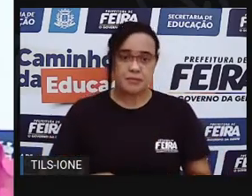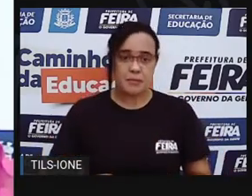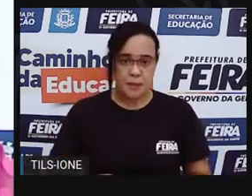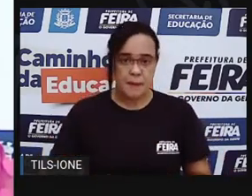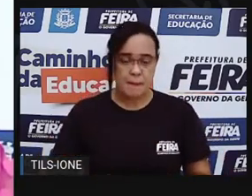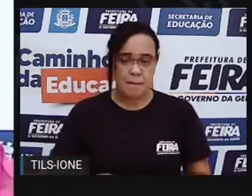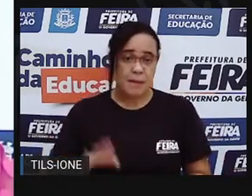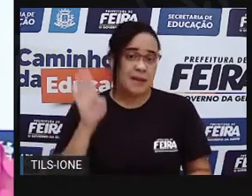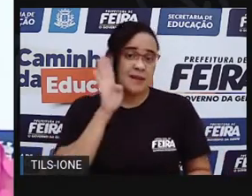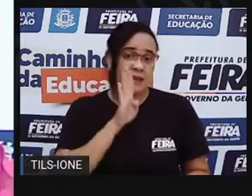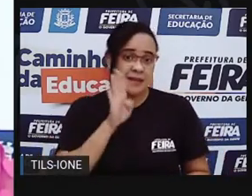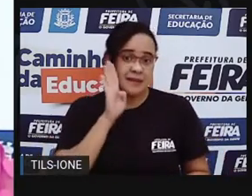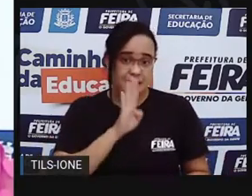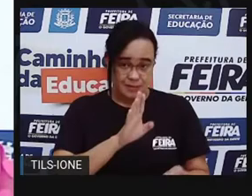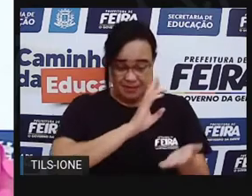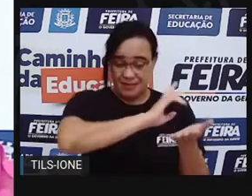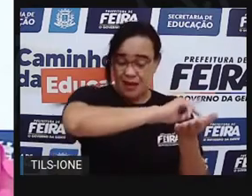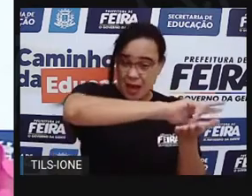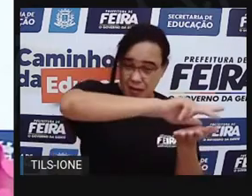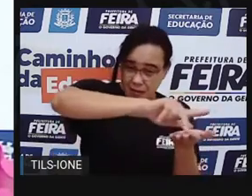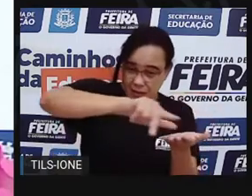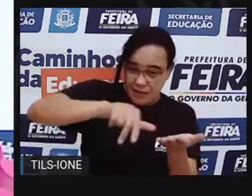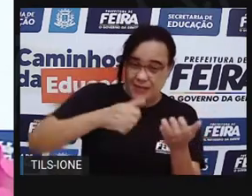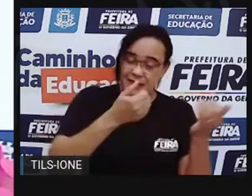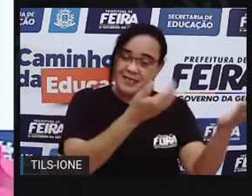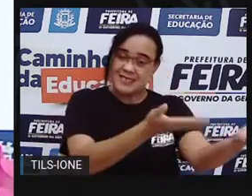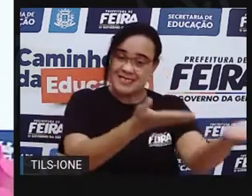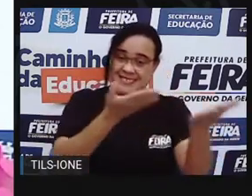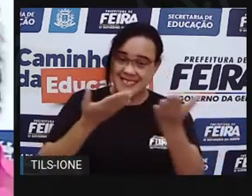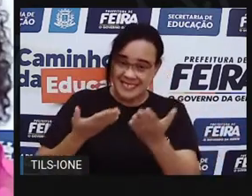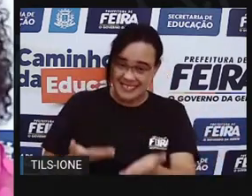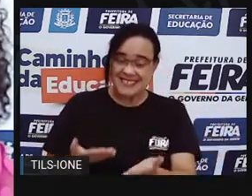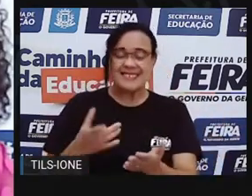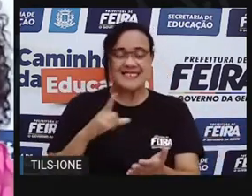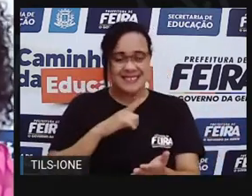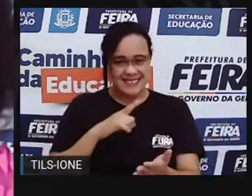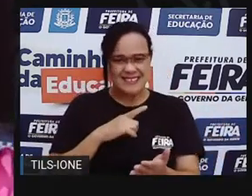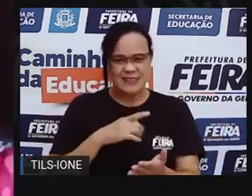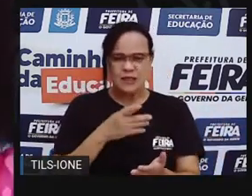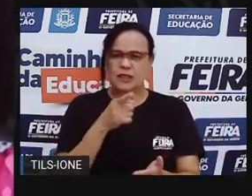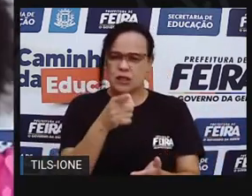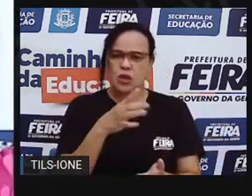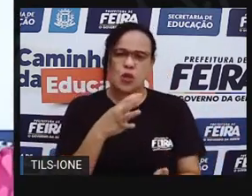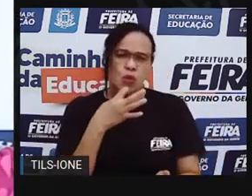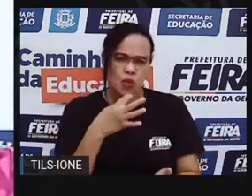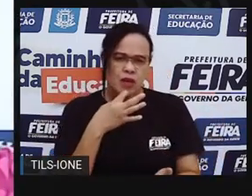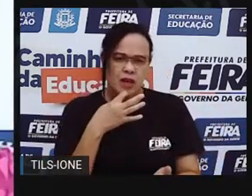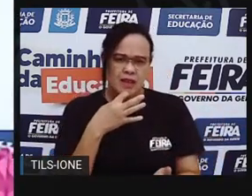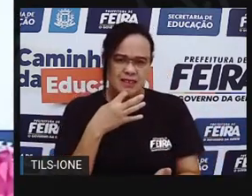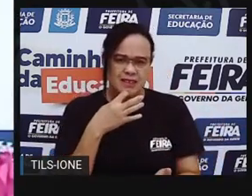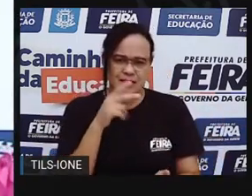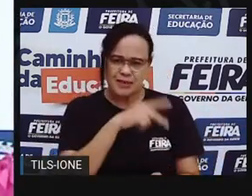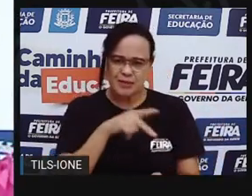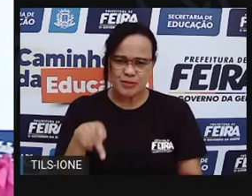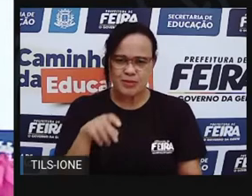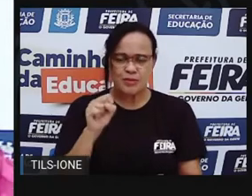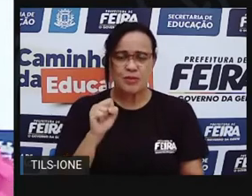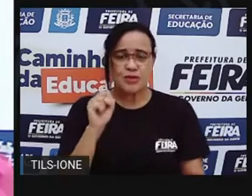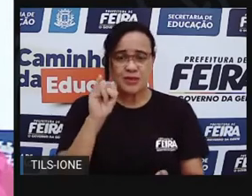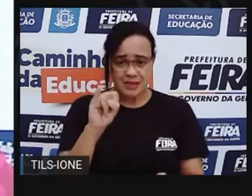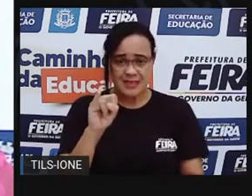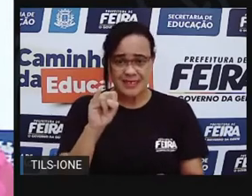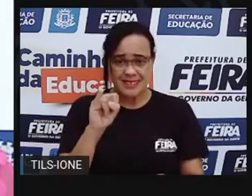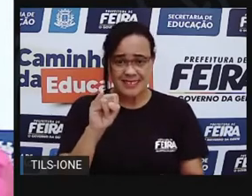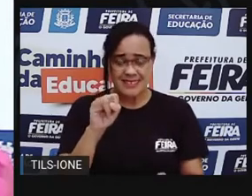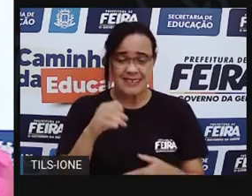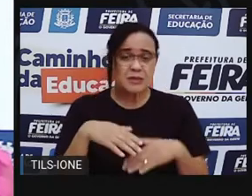Enfim, existem vários tipos de convites. Você conhece algum tipo de convite, Procy? Conheço. Olha o que eu achei aqui na estante.